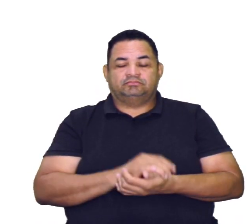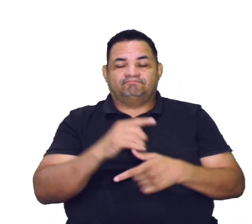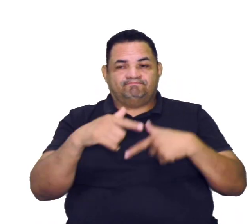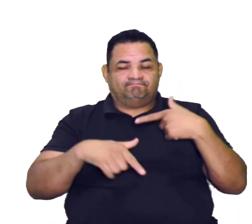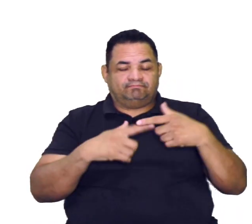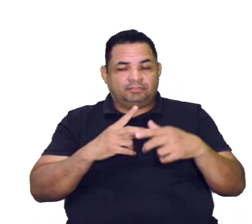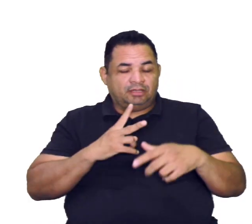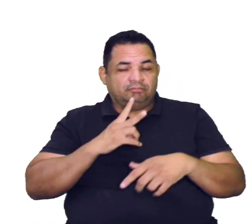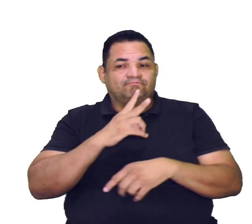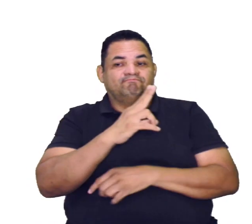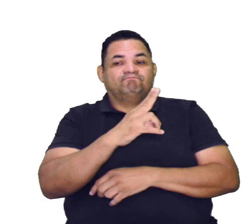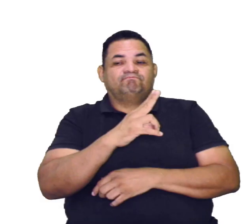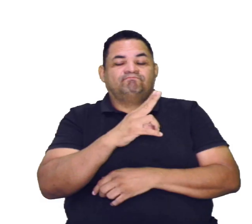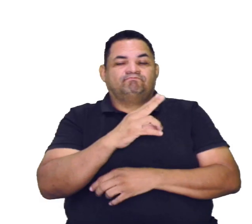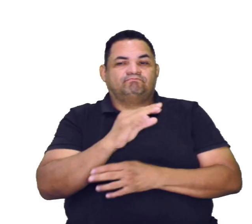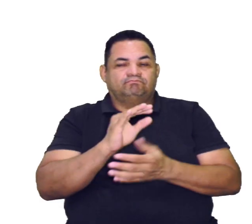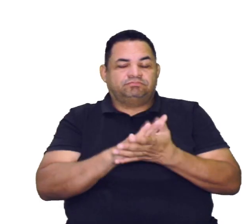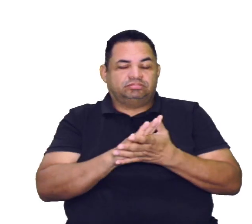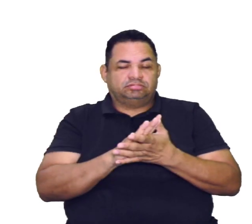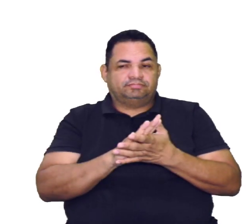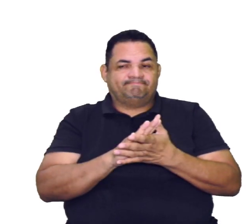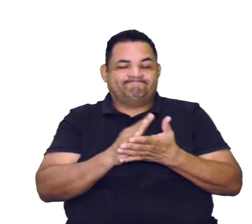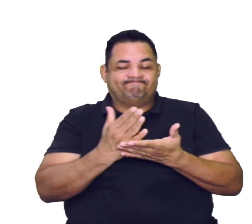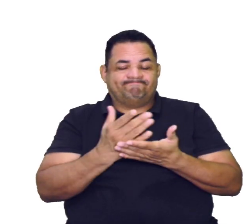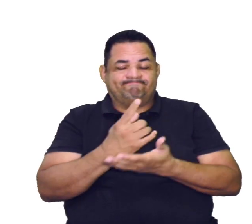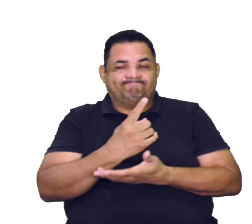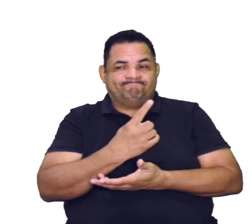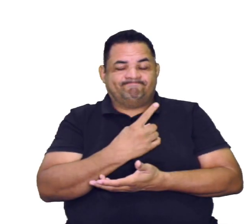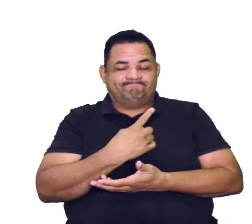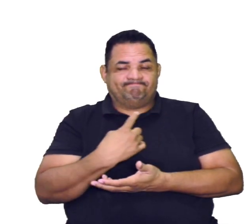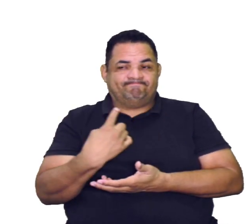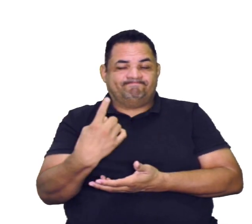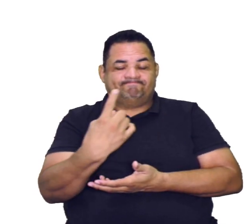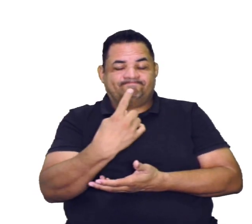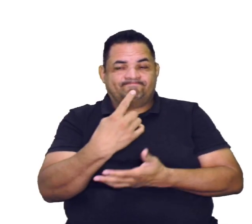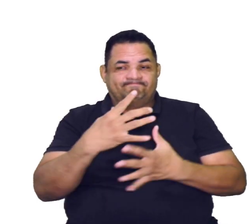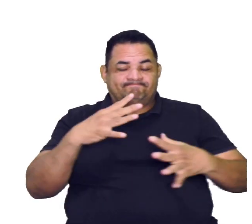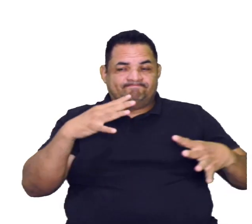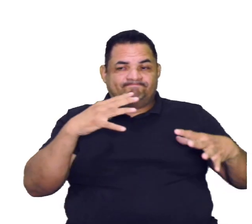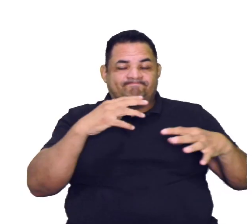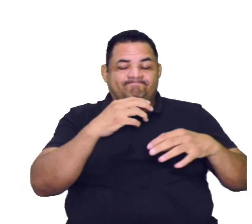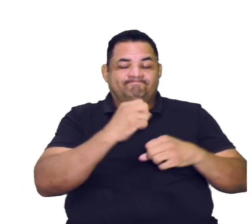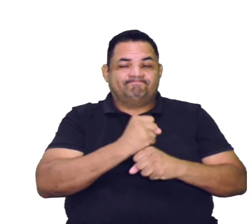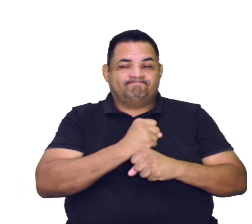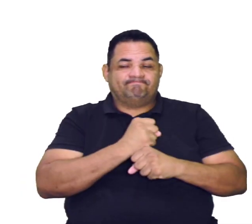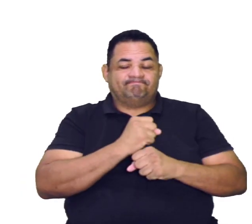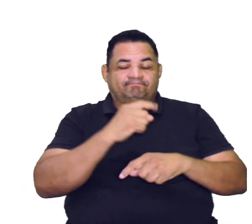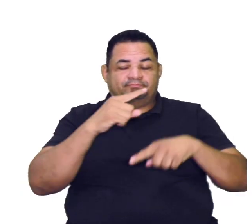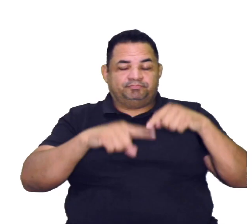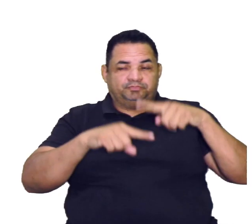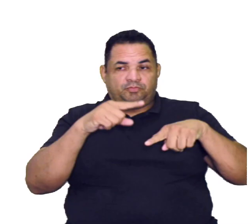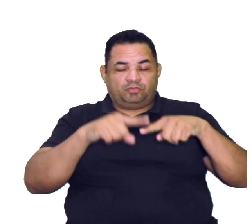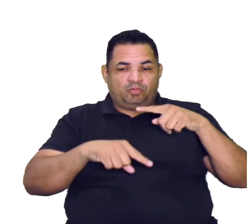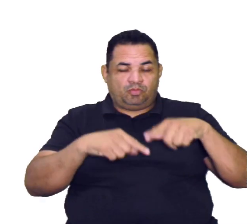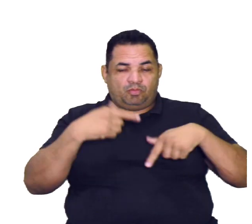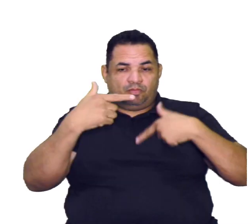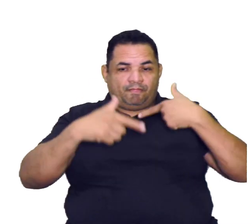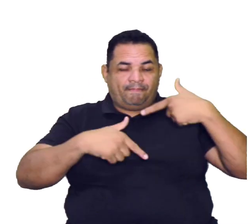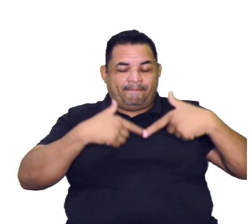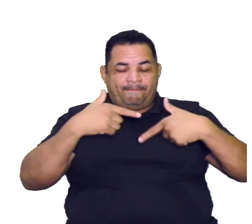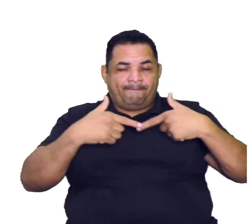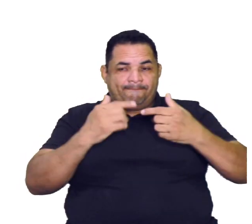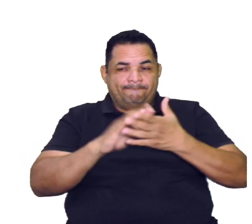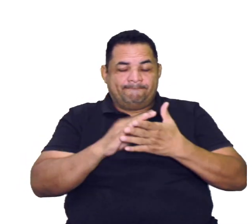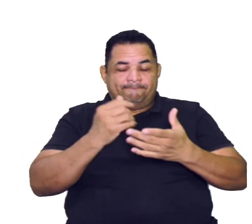um trabalho muito forte, midiático, para que a gente adquira produtos, serviços,